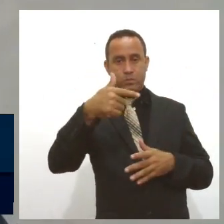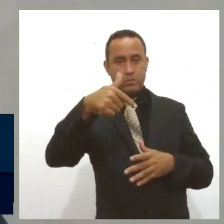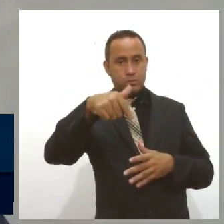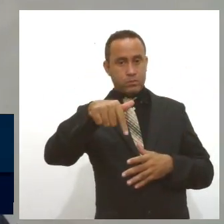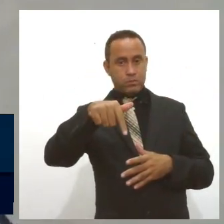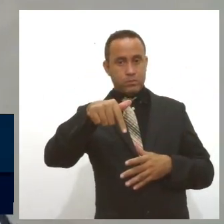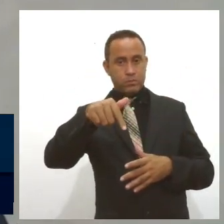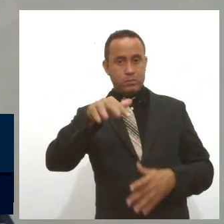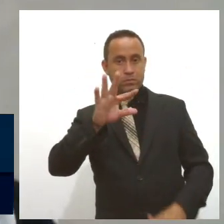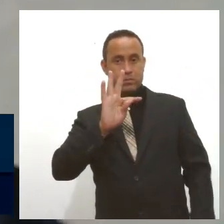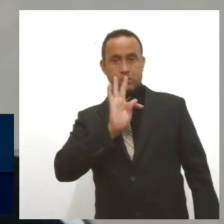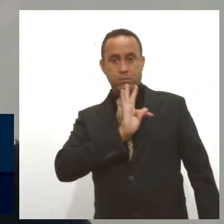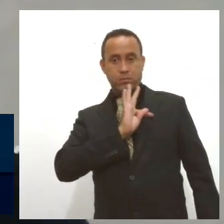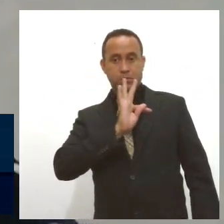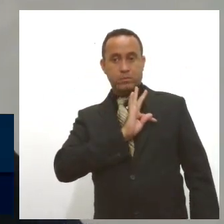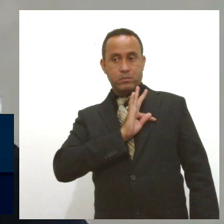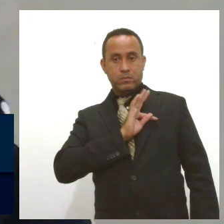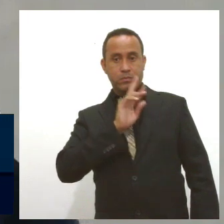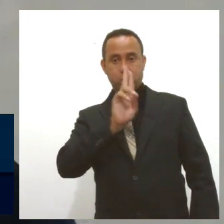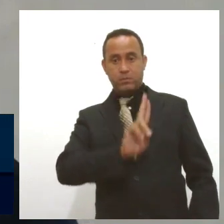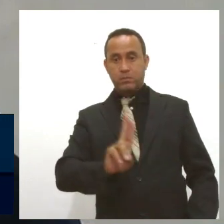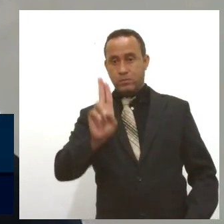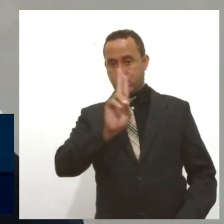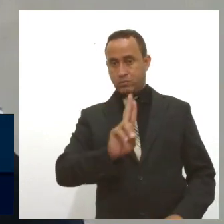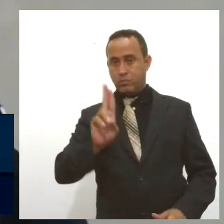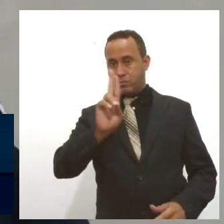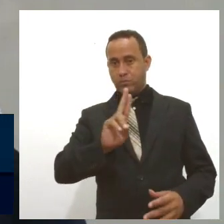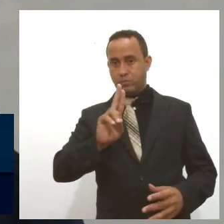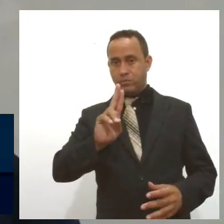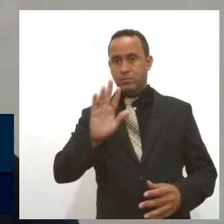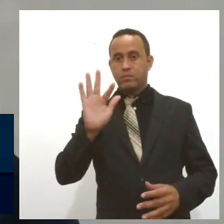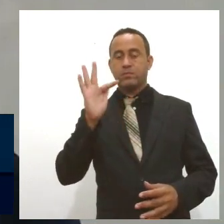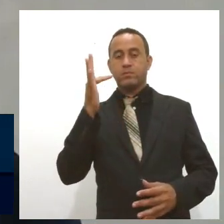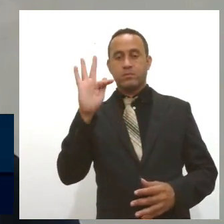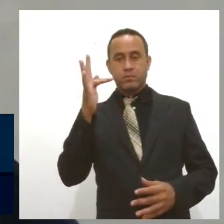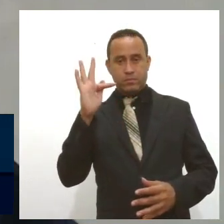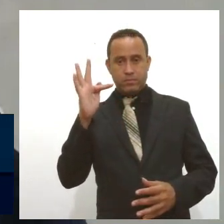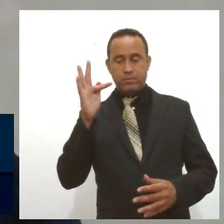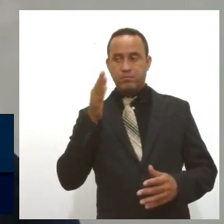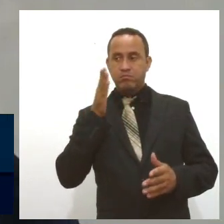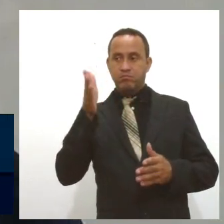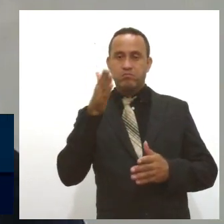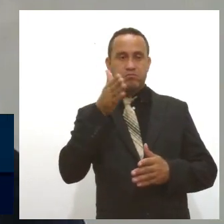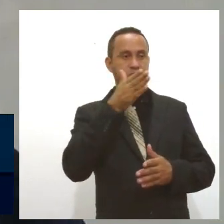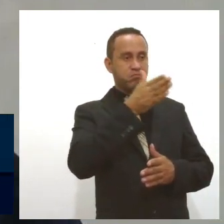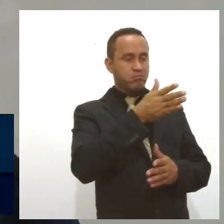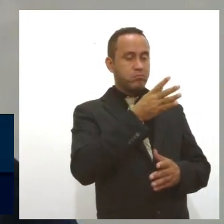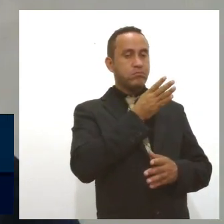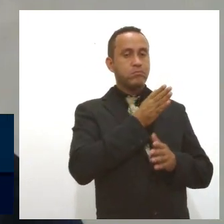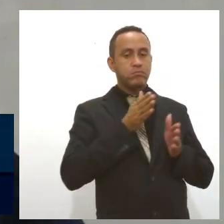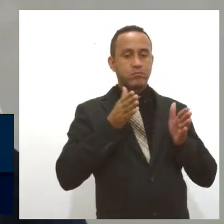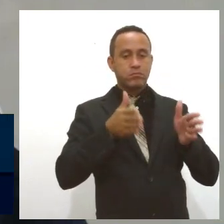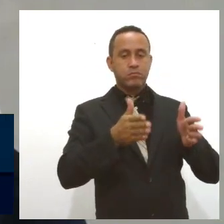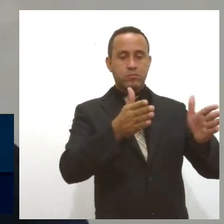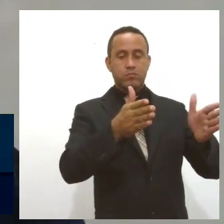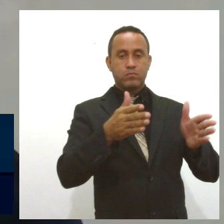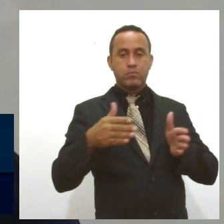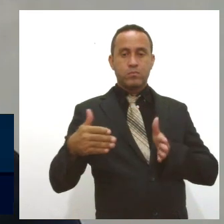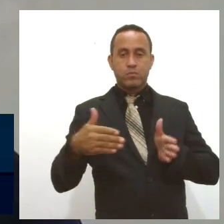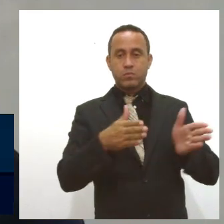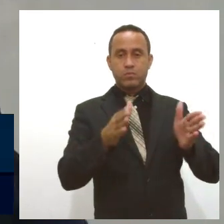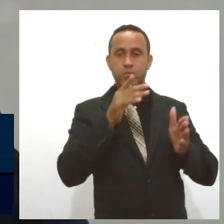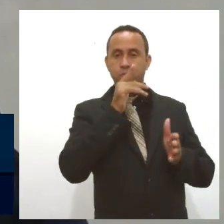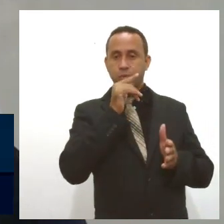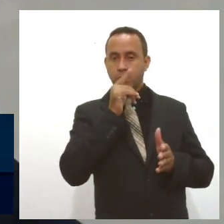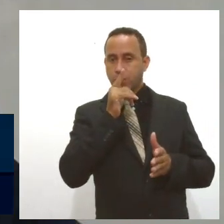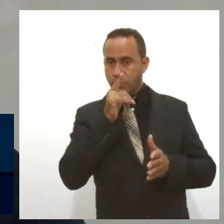47 técnicos das universidades federais, eles percorreram, né, o rio